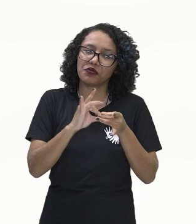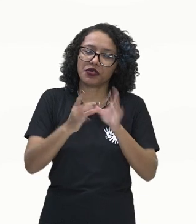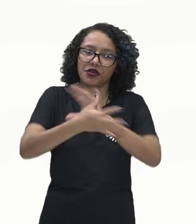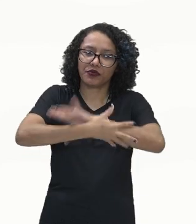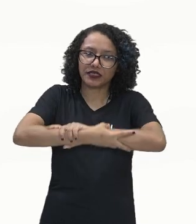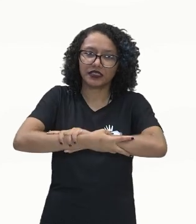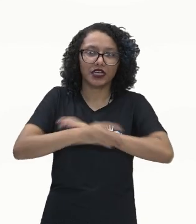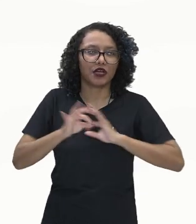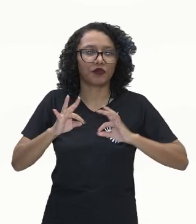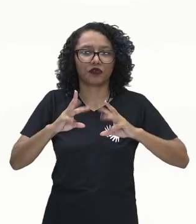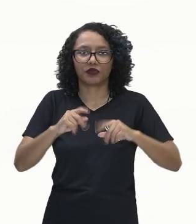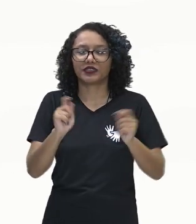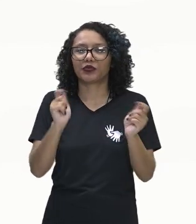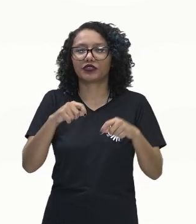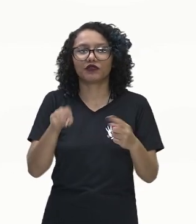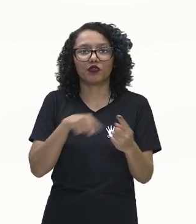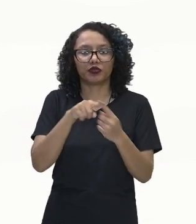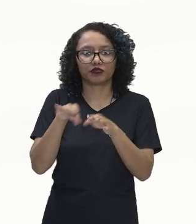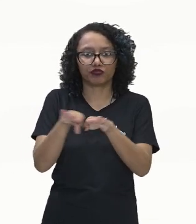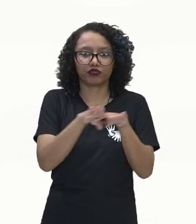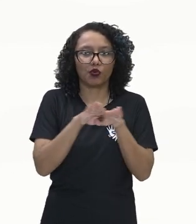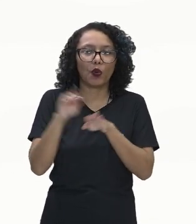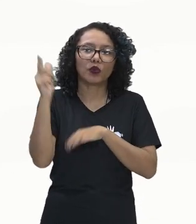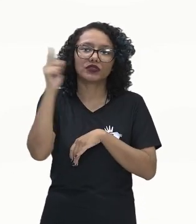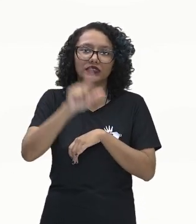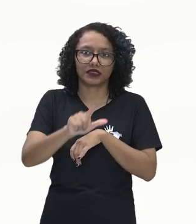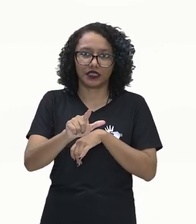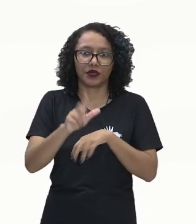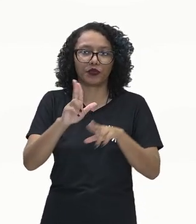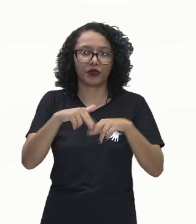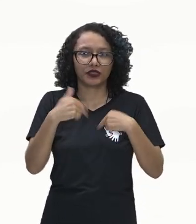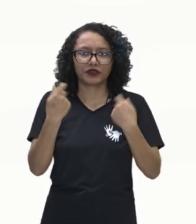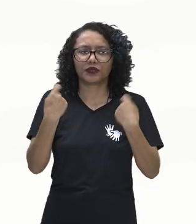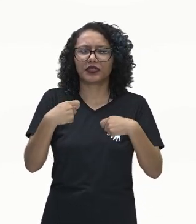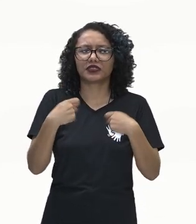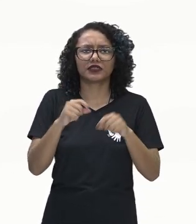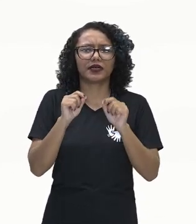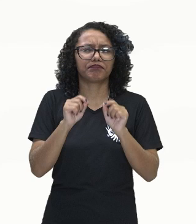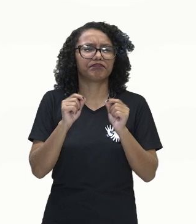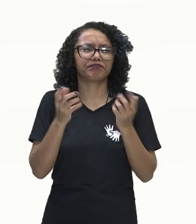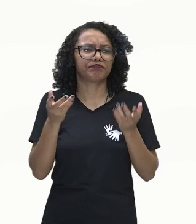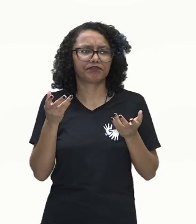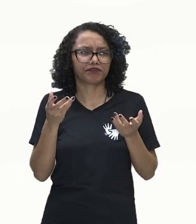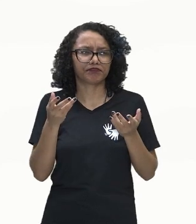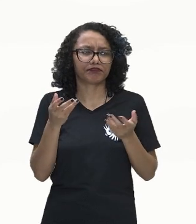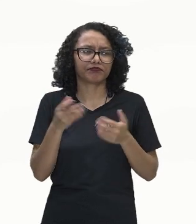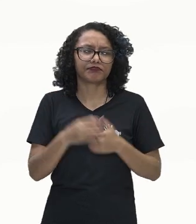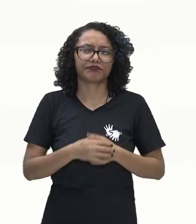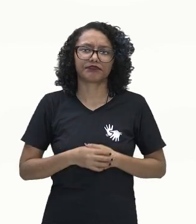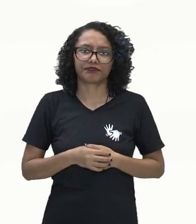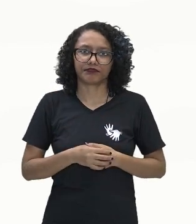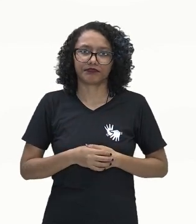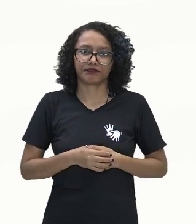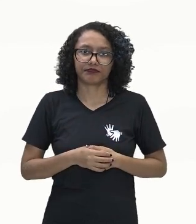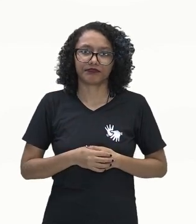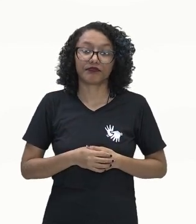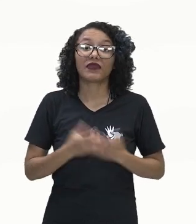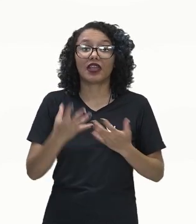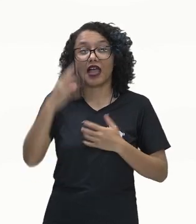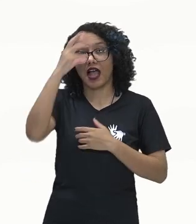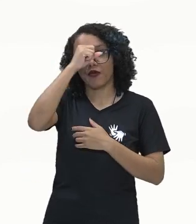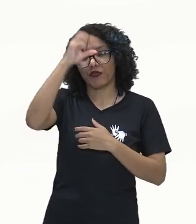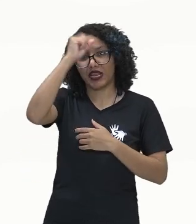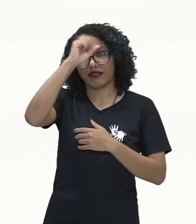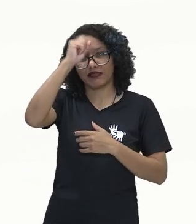alcançar objetivos comuns. E para isso, vocês precisam, obviamente, aprender a trabalhar